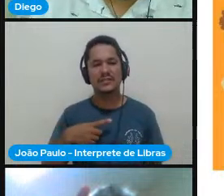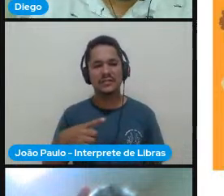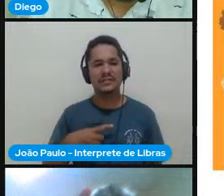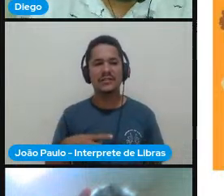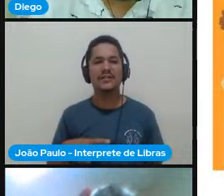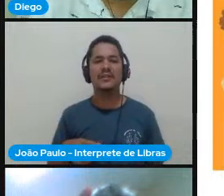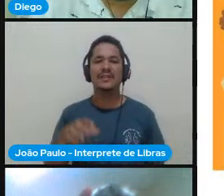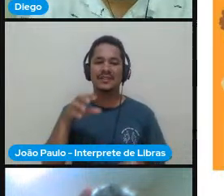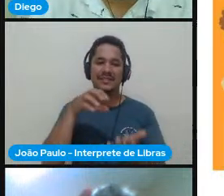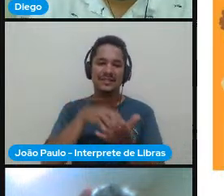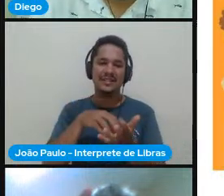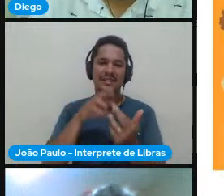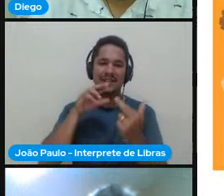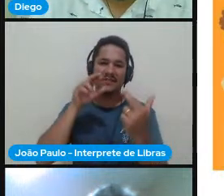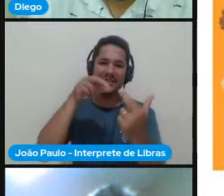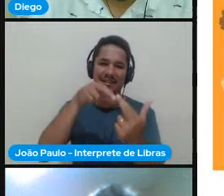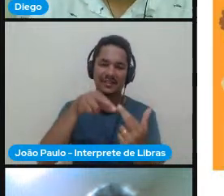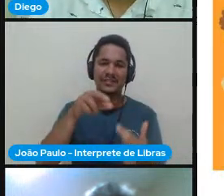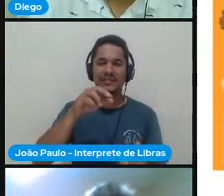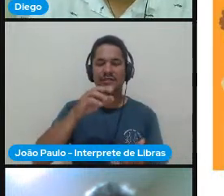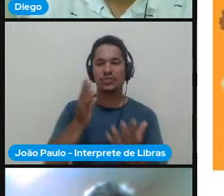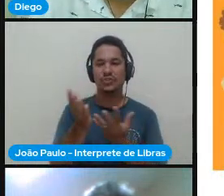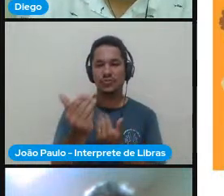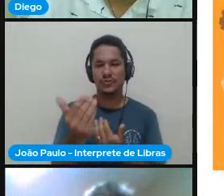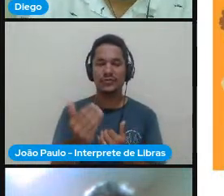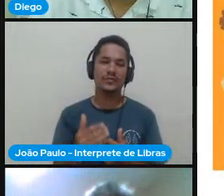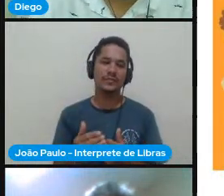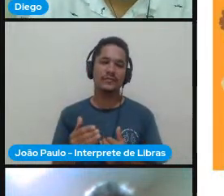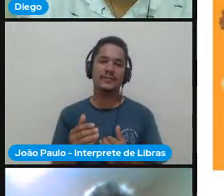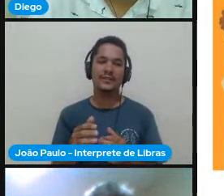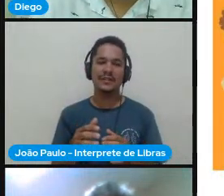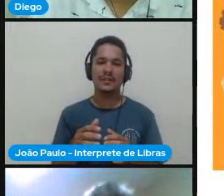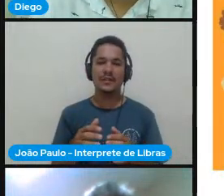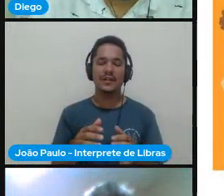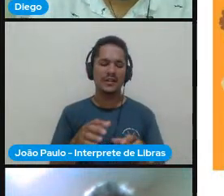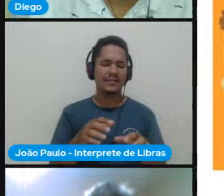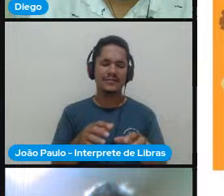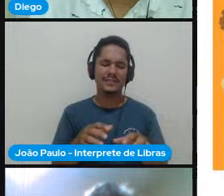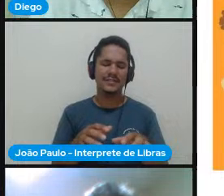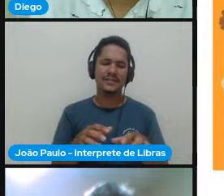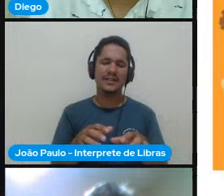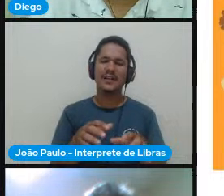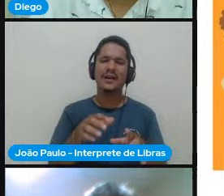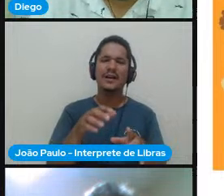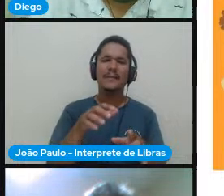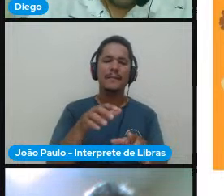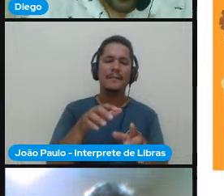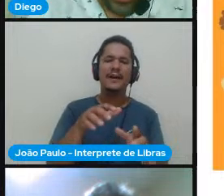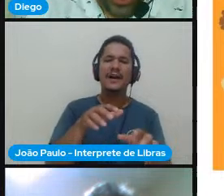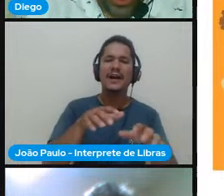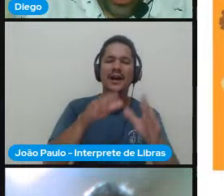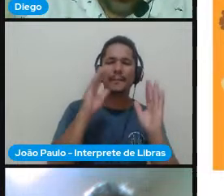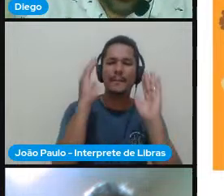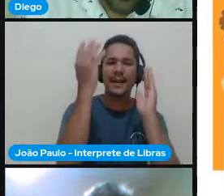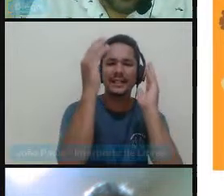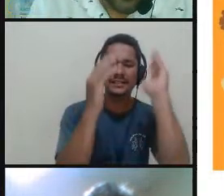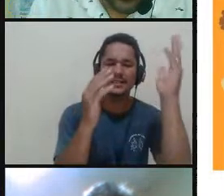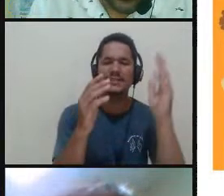da juventude da cidade. Fica ao lado da Praça da Estação. Na verdade, bem na praça, né?